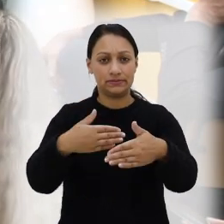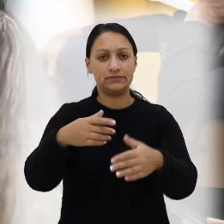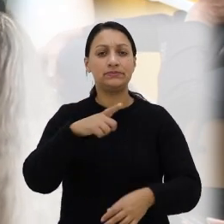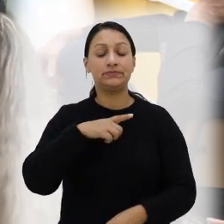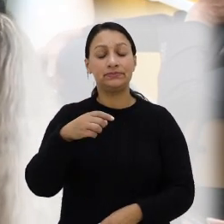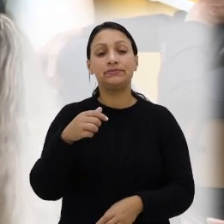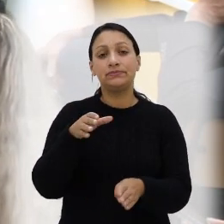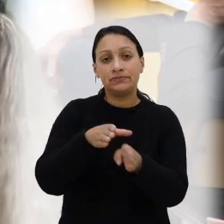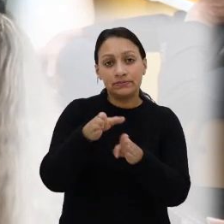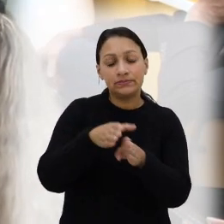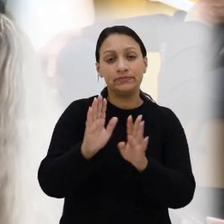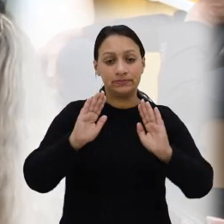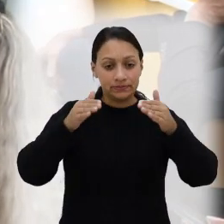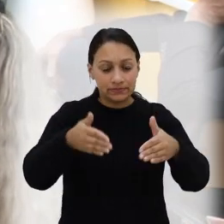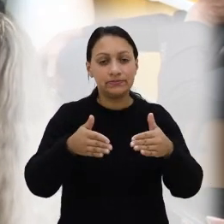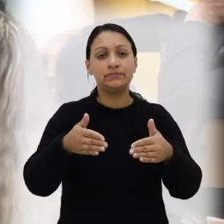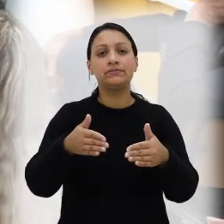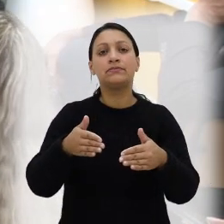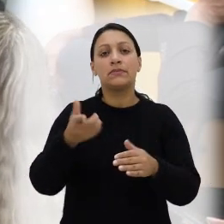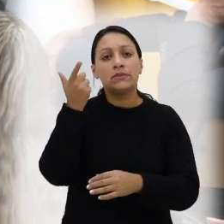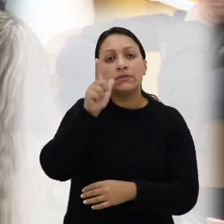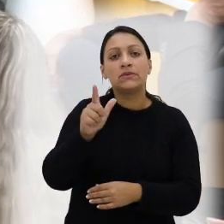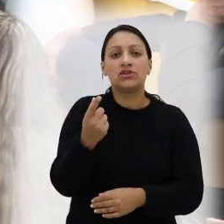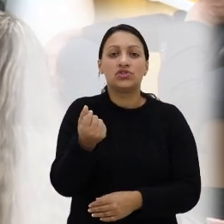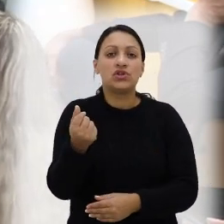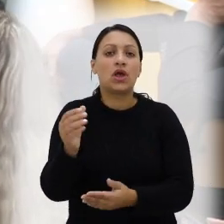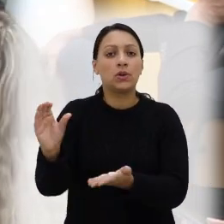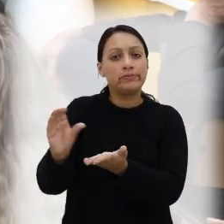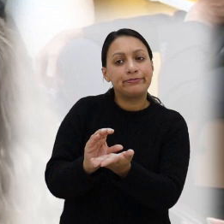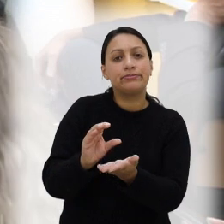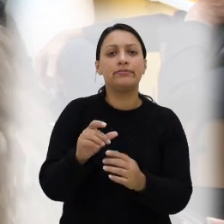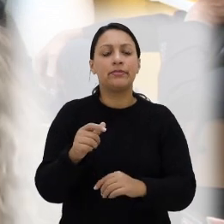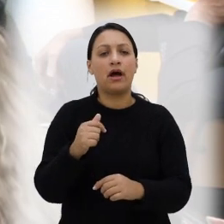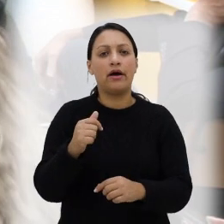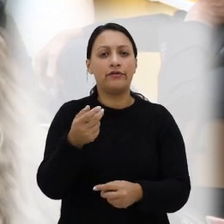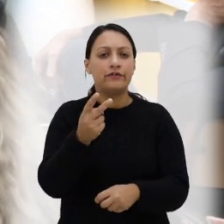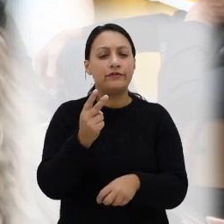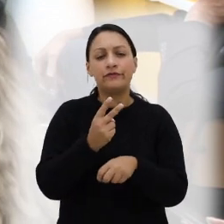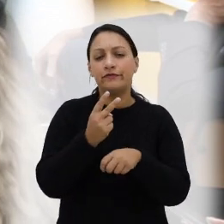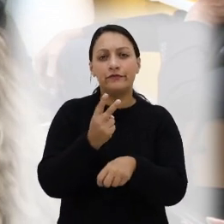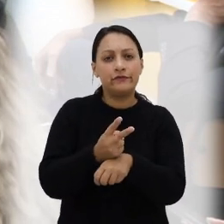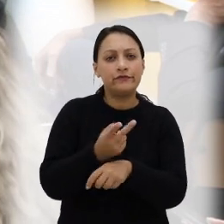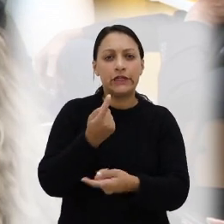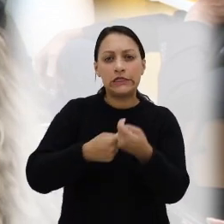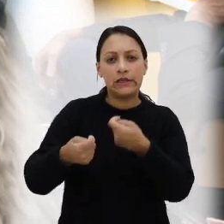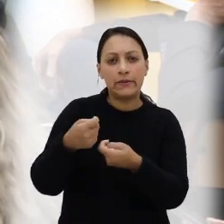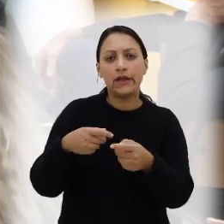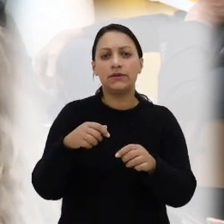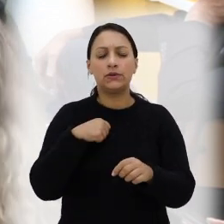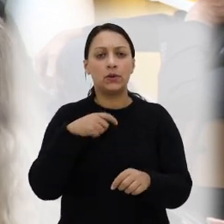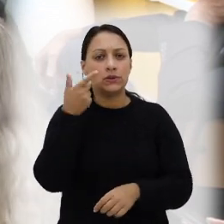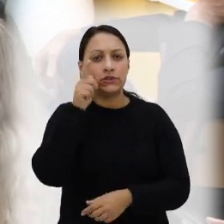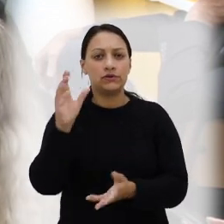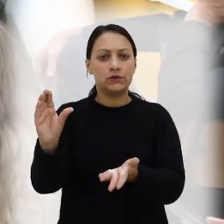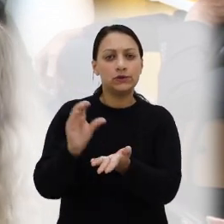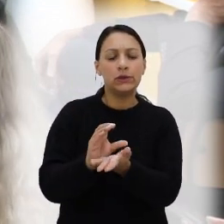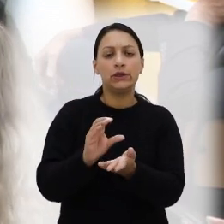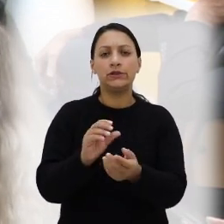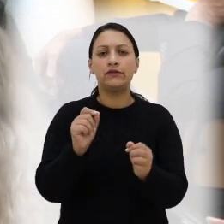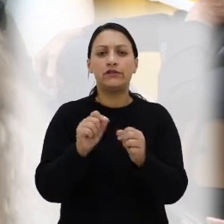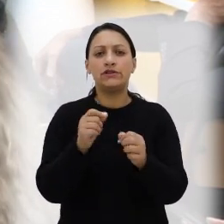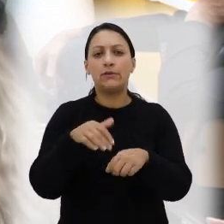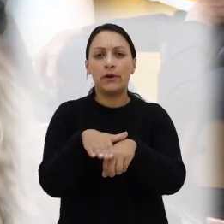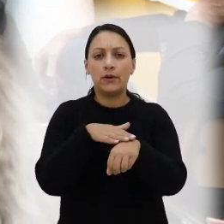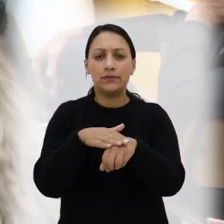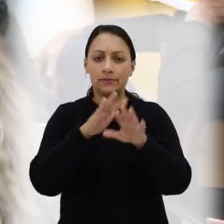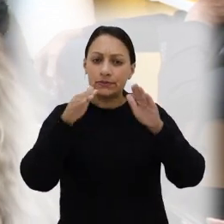uma mentoria específica para captação de recurso, tanto financiamento quanto captação por investimento, né? Fazer ali uma conversa